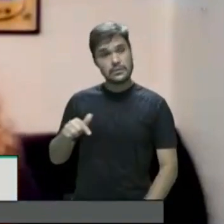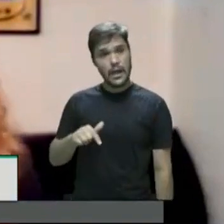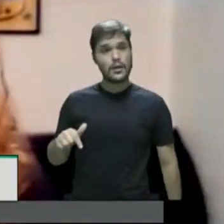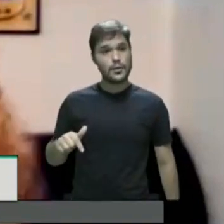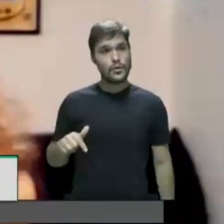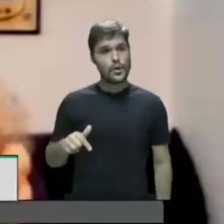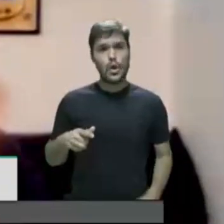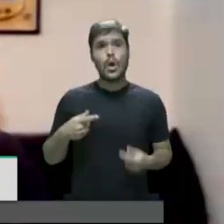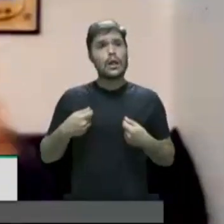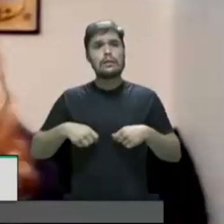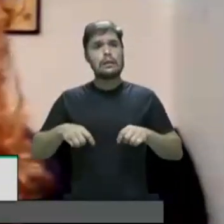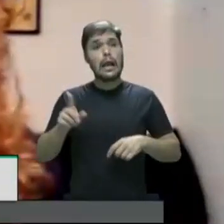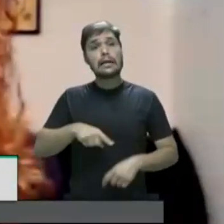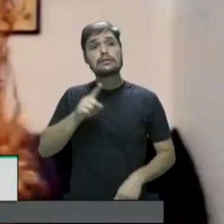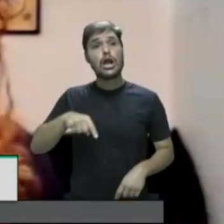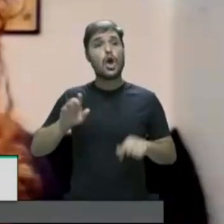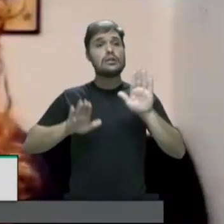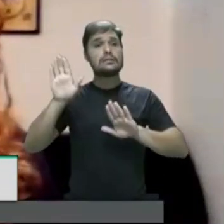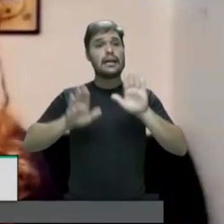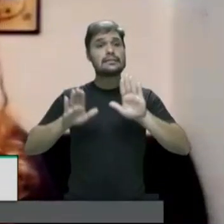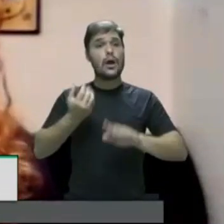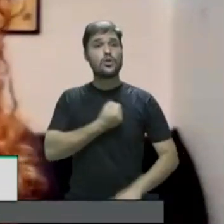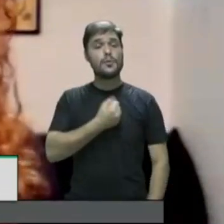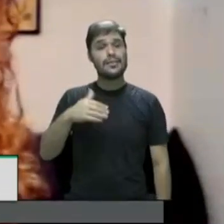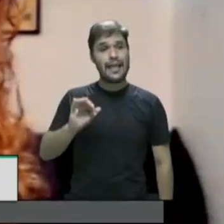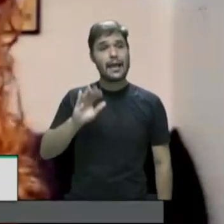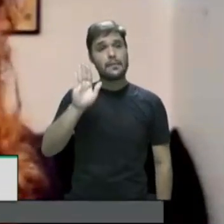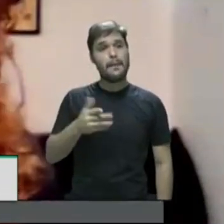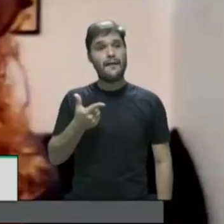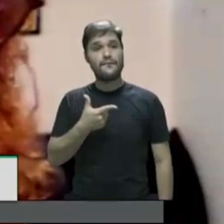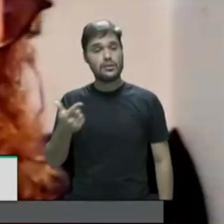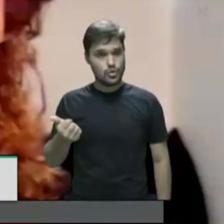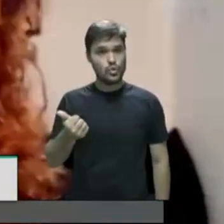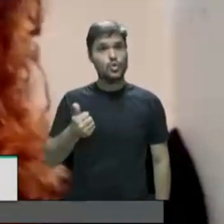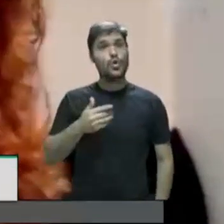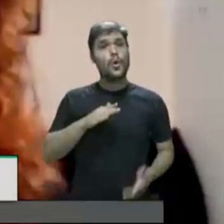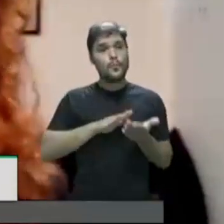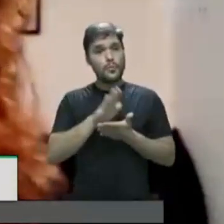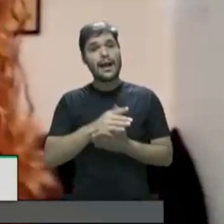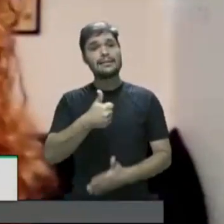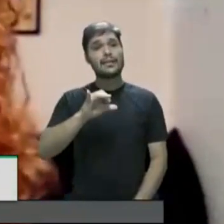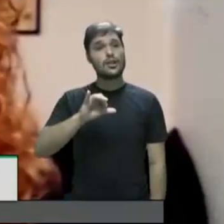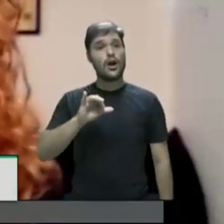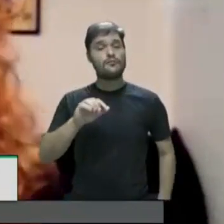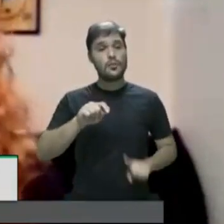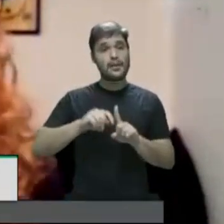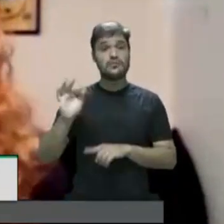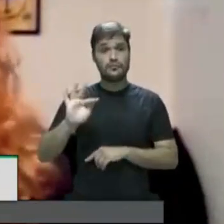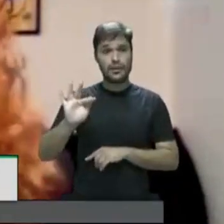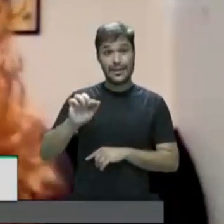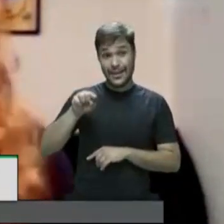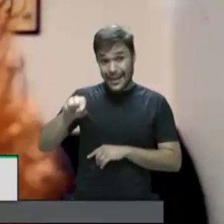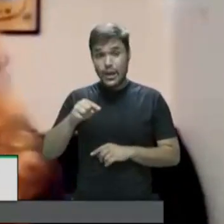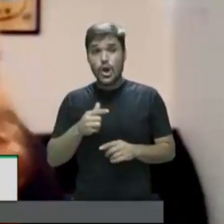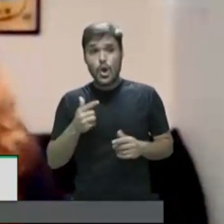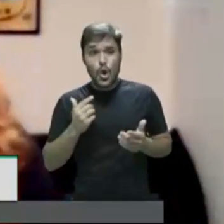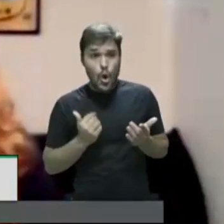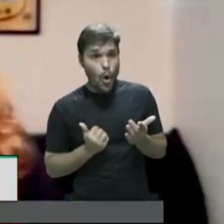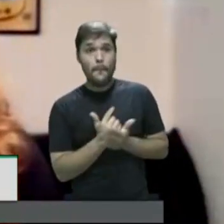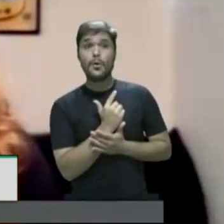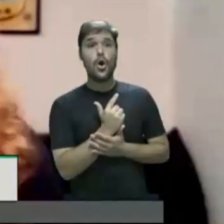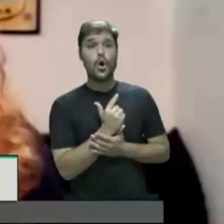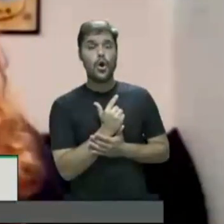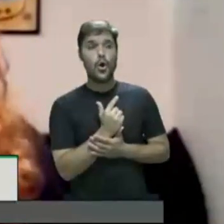de licitação número 10 de 2021, publicada em 19 de fevereiro, fez uma compra que, na minha opinião, não poderia ter feito,